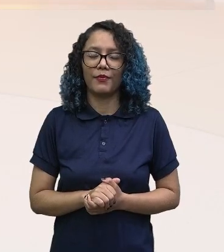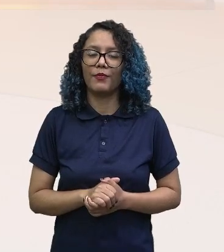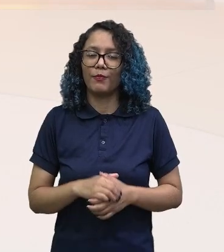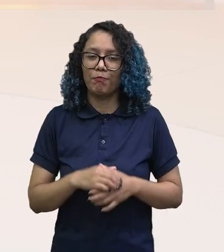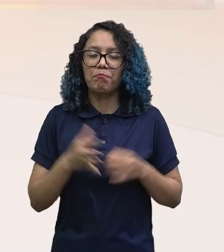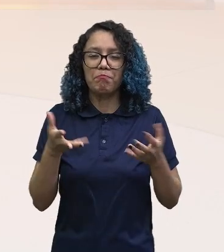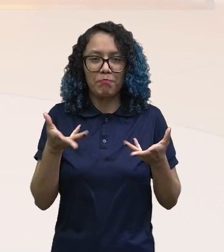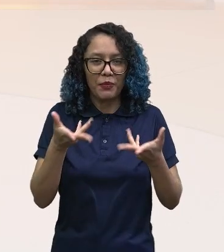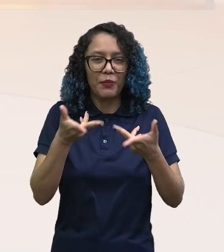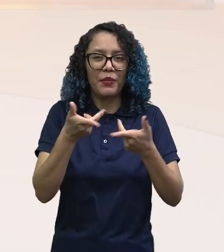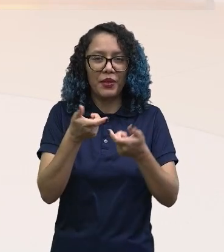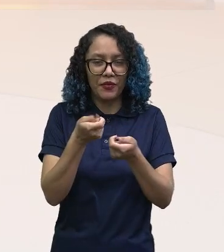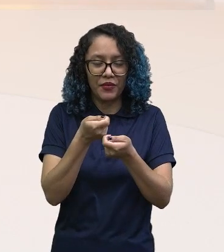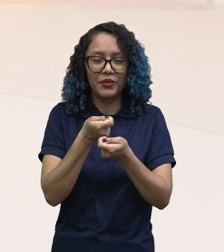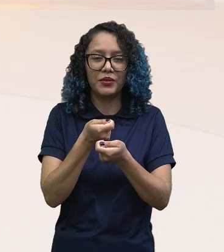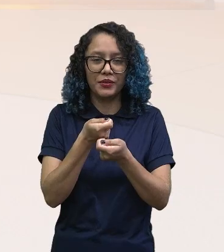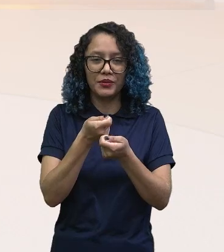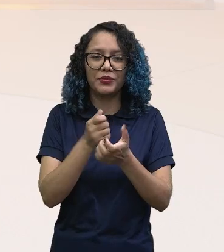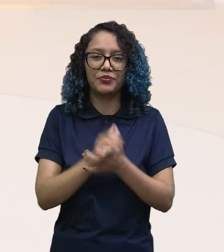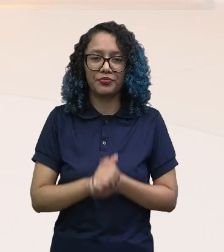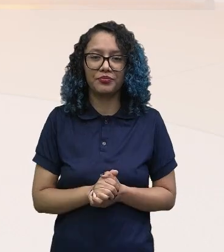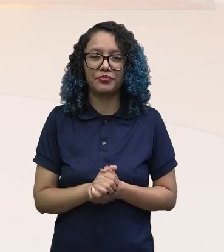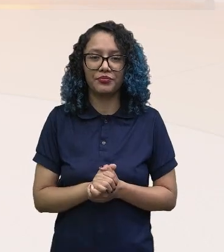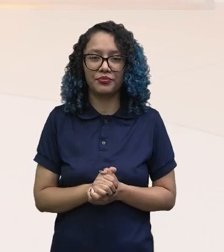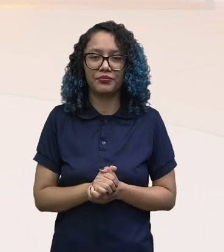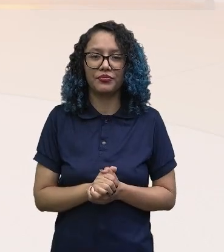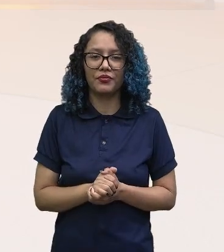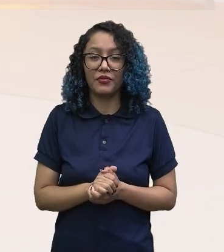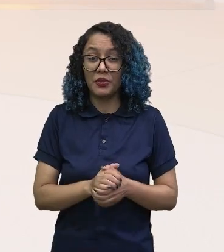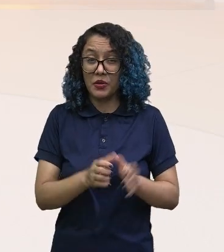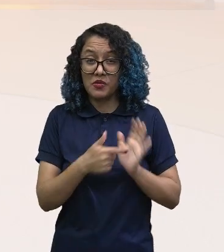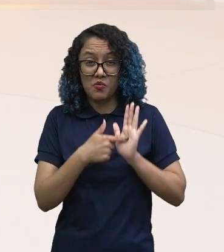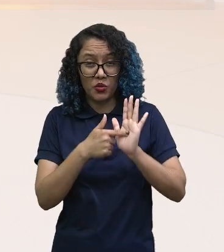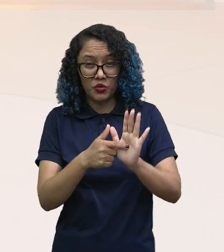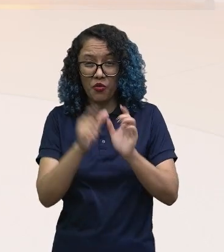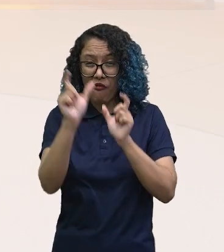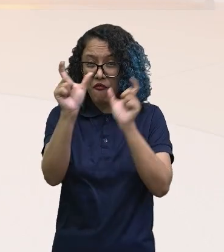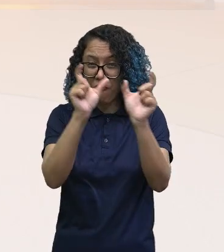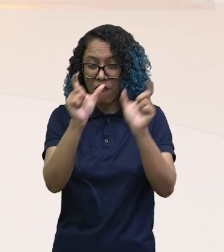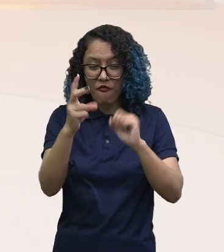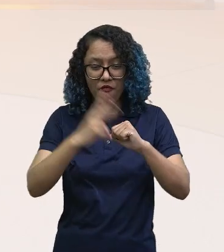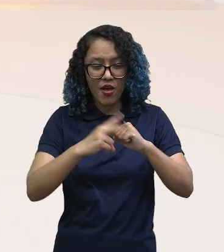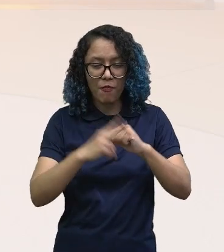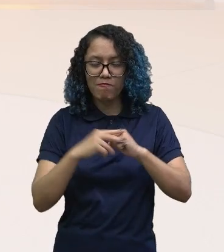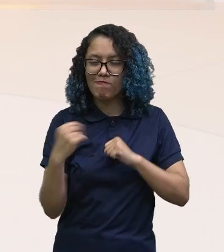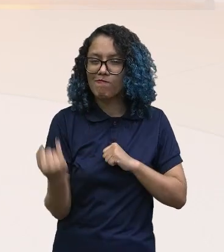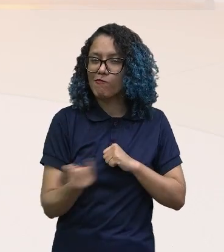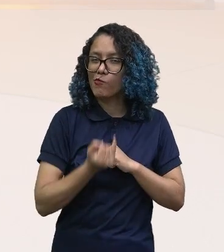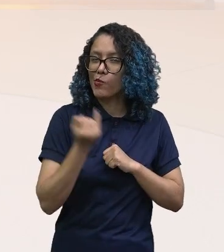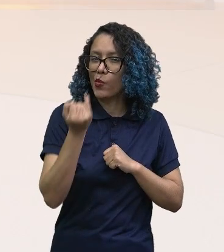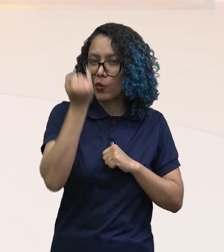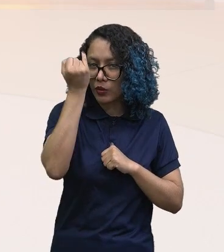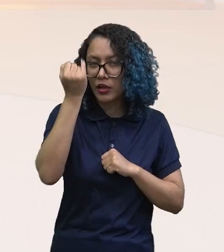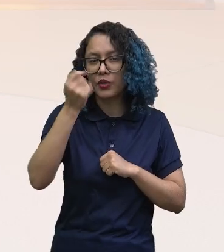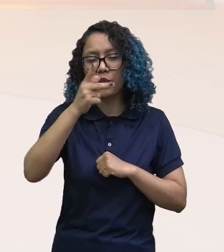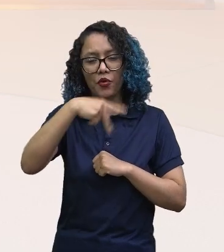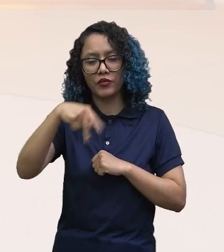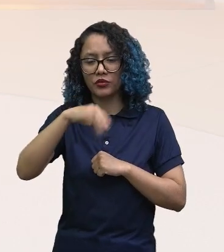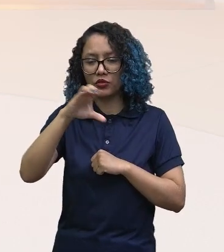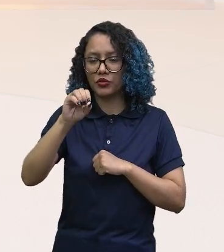Maravilha, né? Você teve aí contato com verbos importantíssimos. O professor Josino, né, trouxe